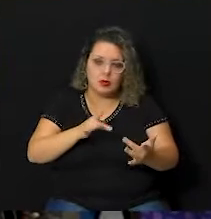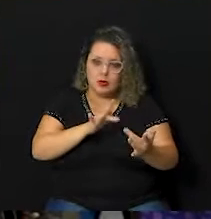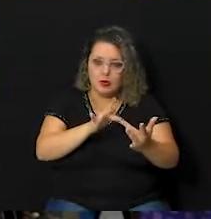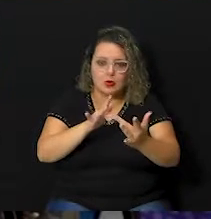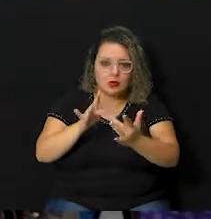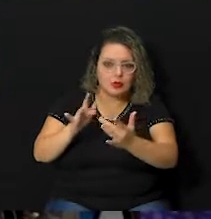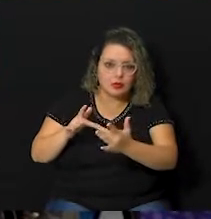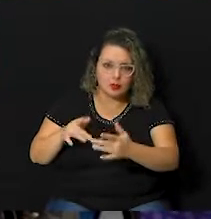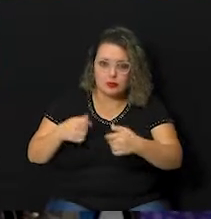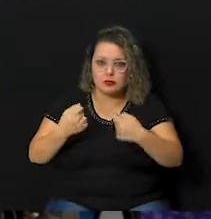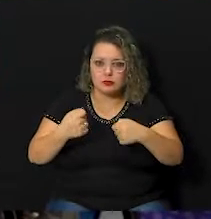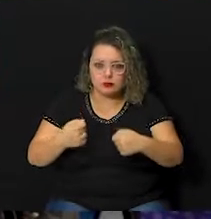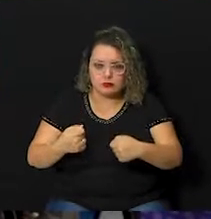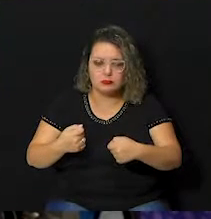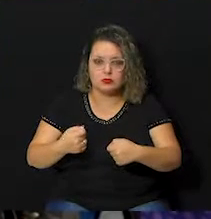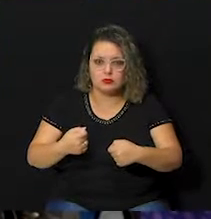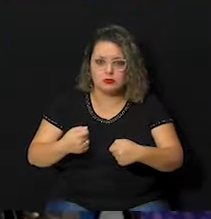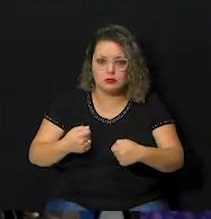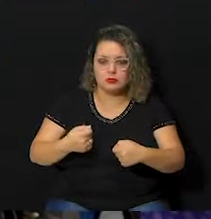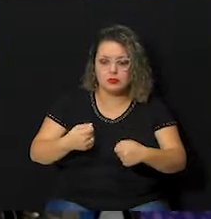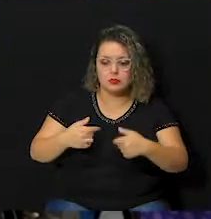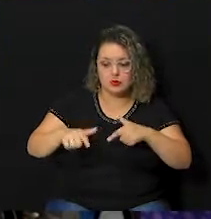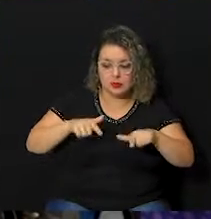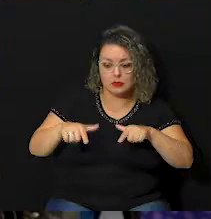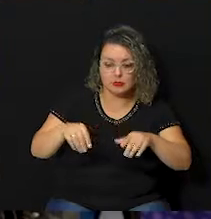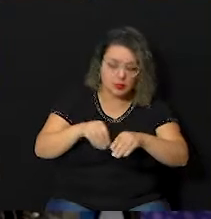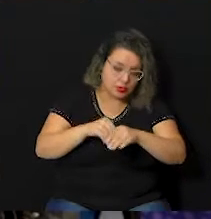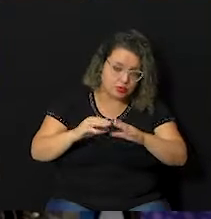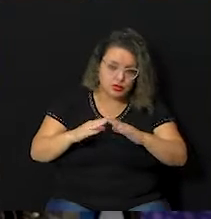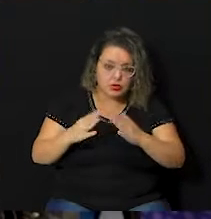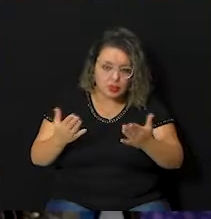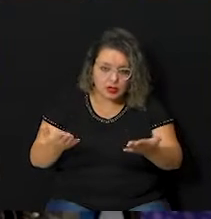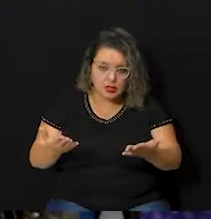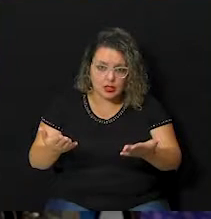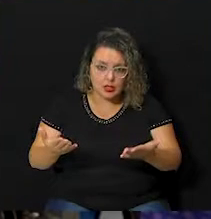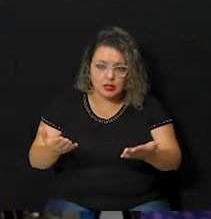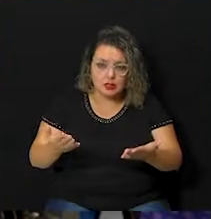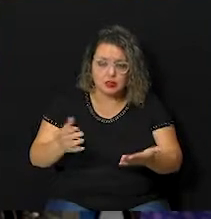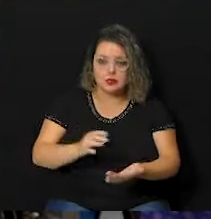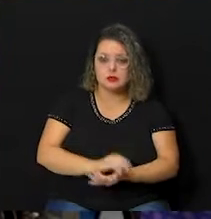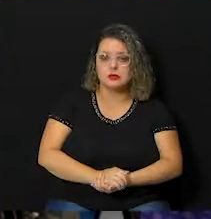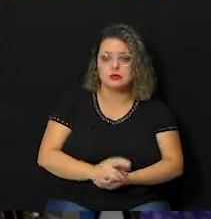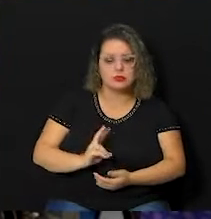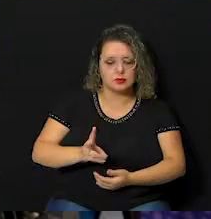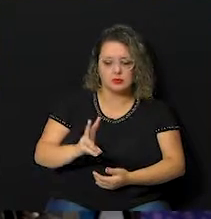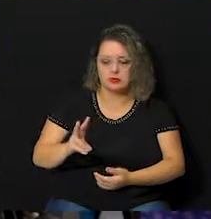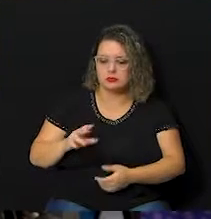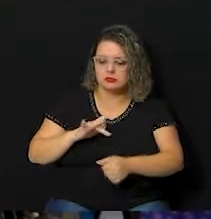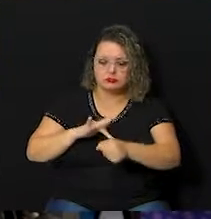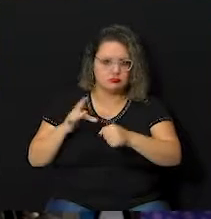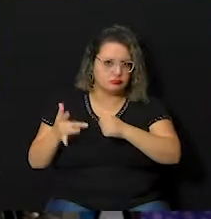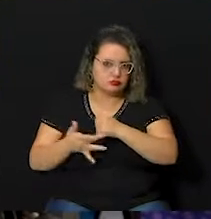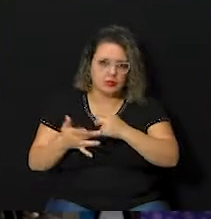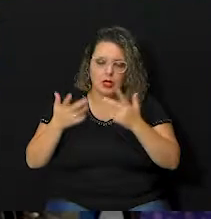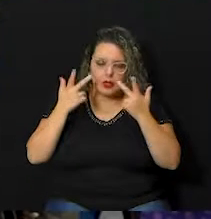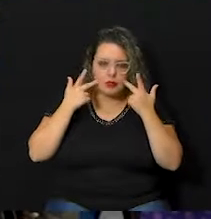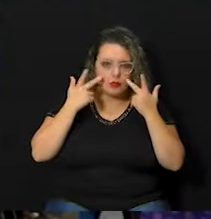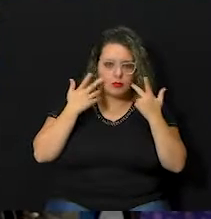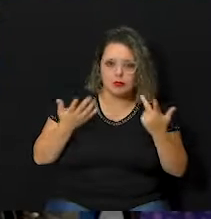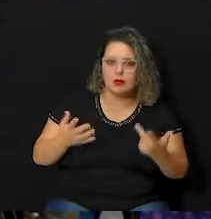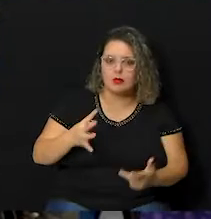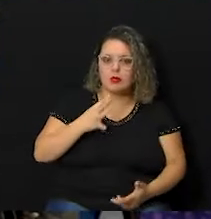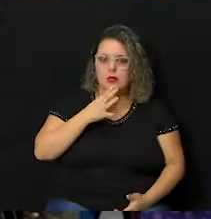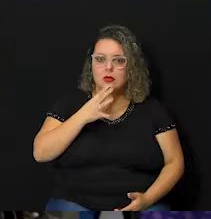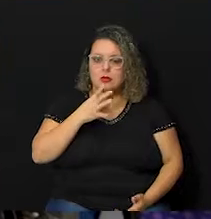Qualquer contato que precisar ser feito, como eu trabalho de casa, né, estou sempre nas redes sociais, então às vezes é normal as